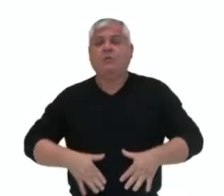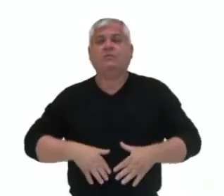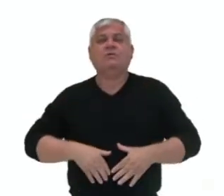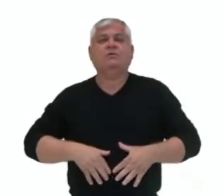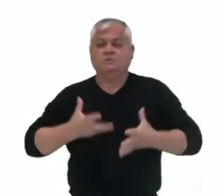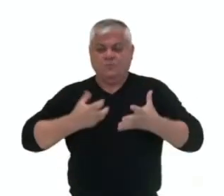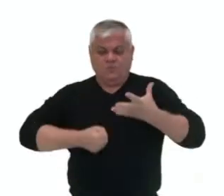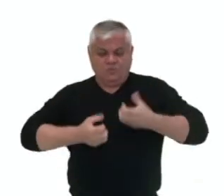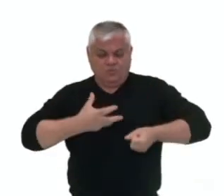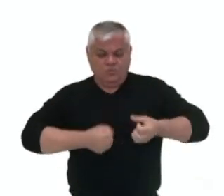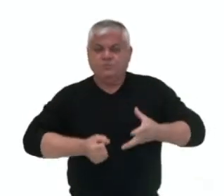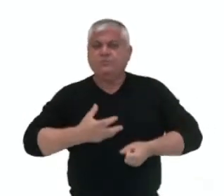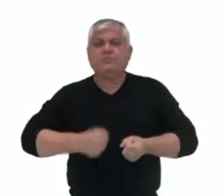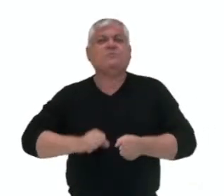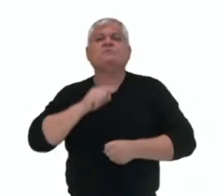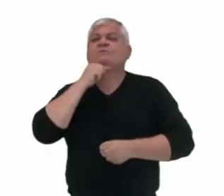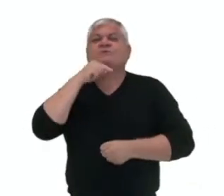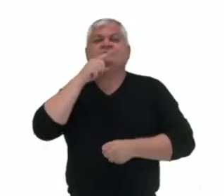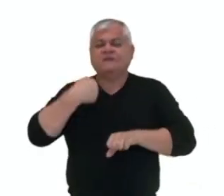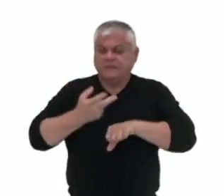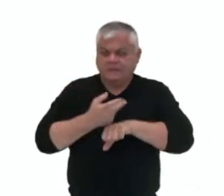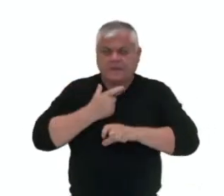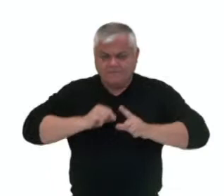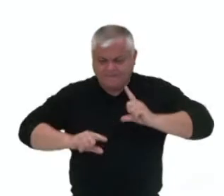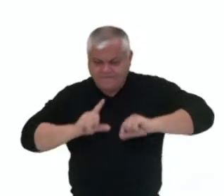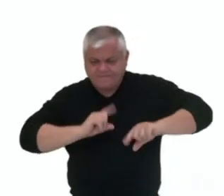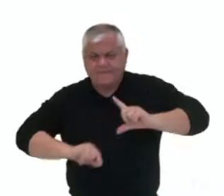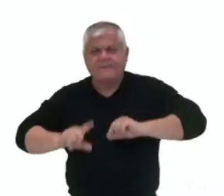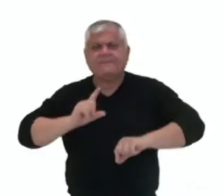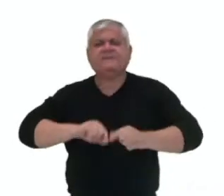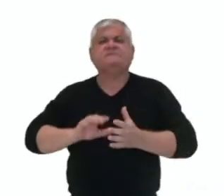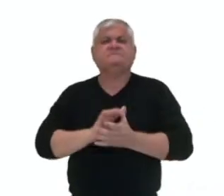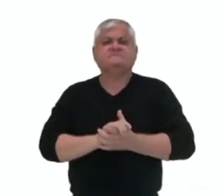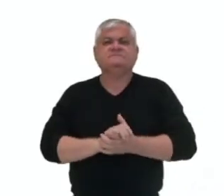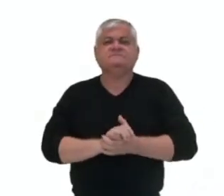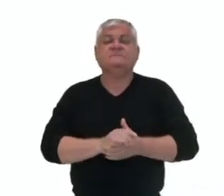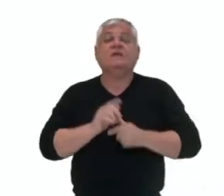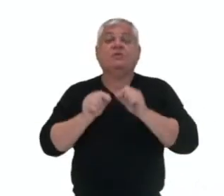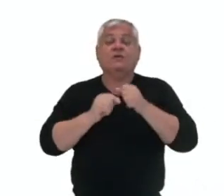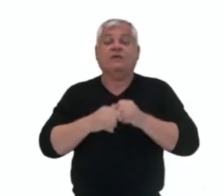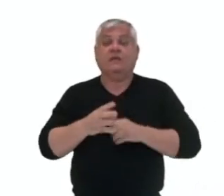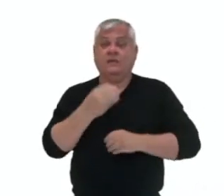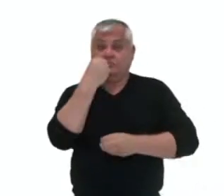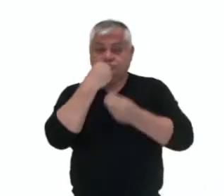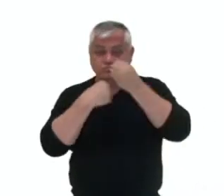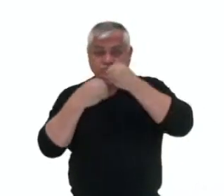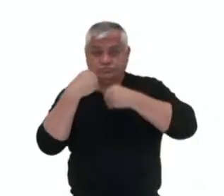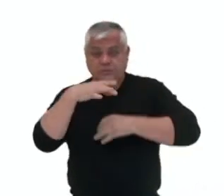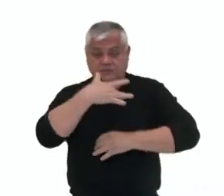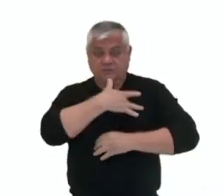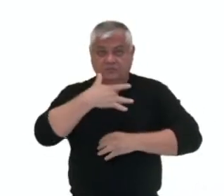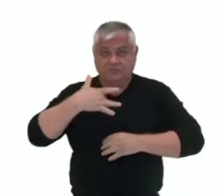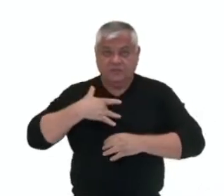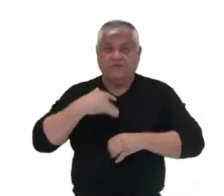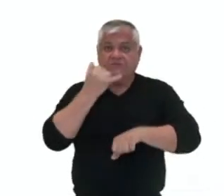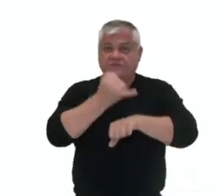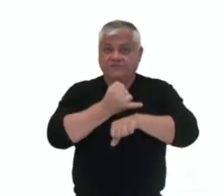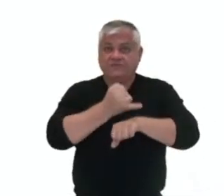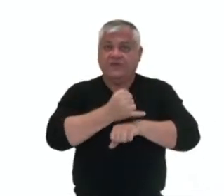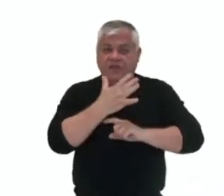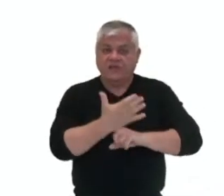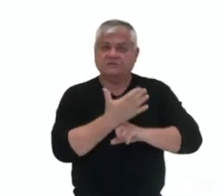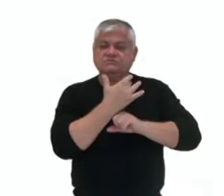ser capturado, né? Então é ferropriva. Geralmente com a alimentação saudável, alimentos ricos em ferro, já